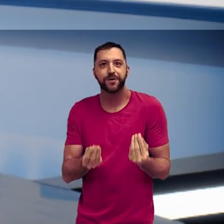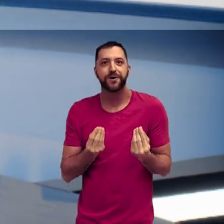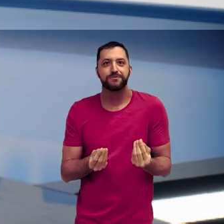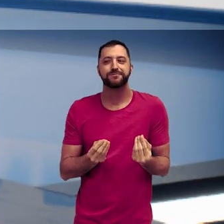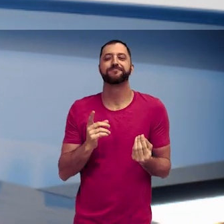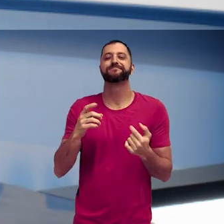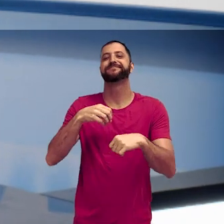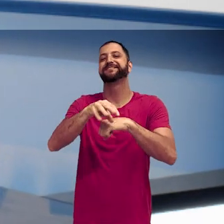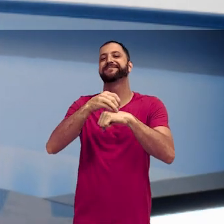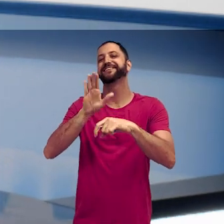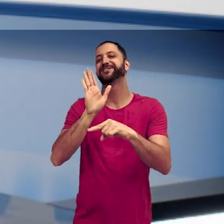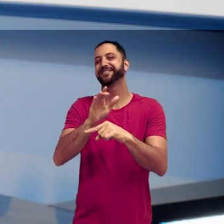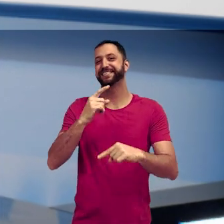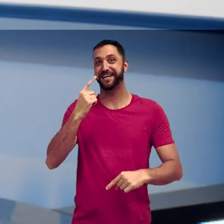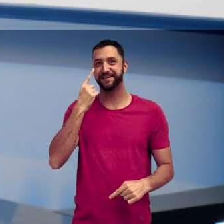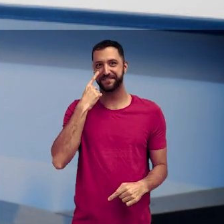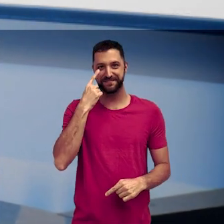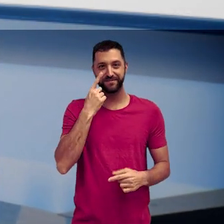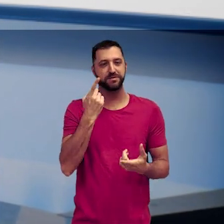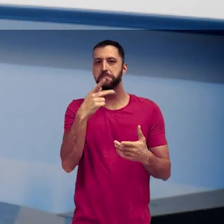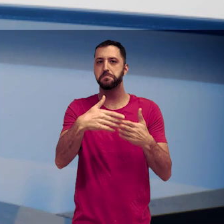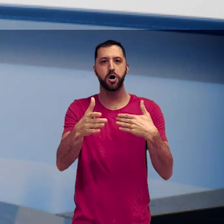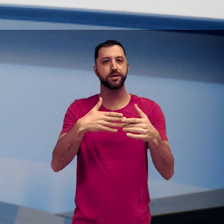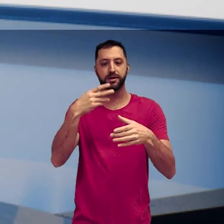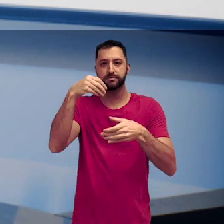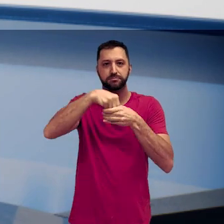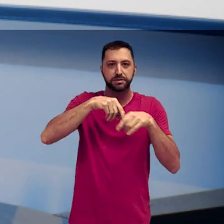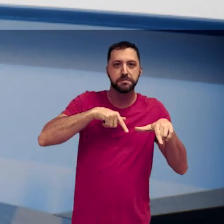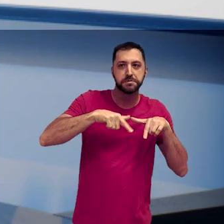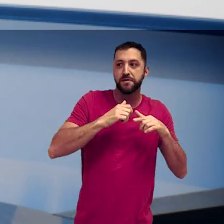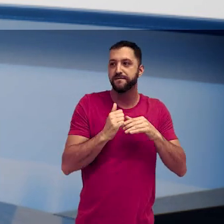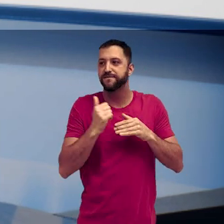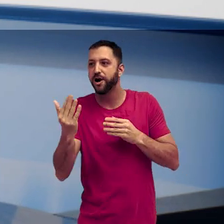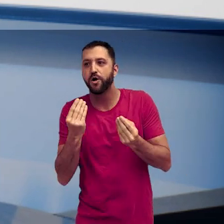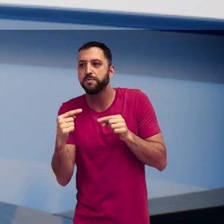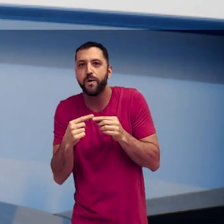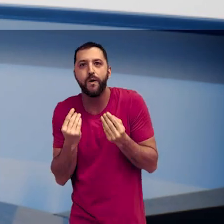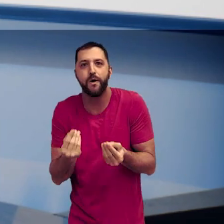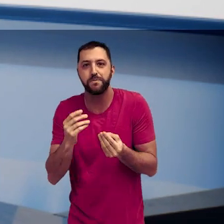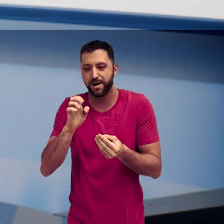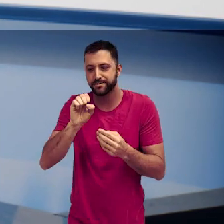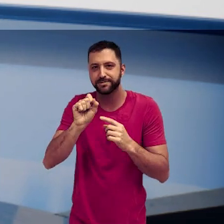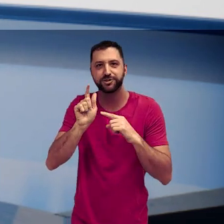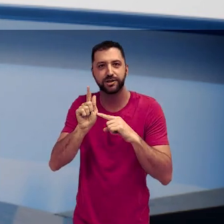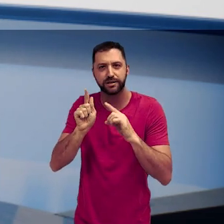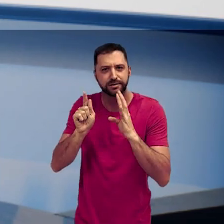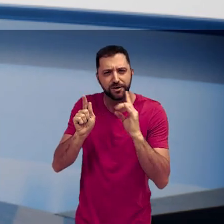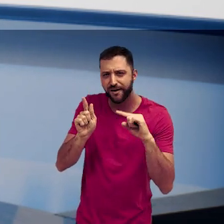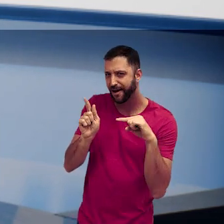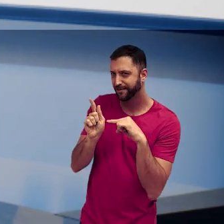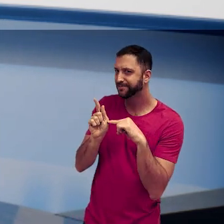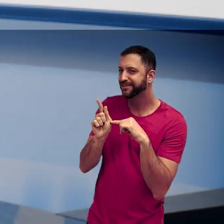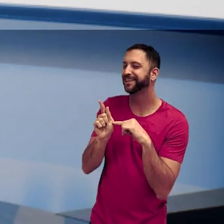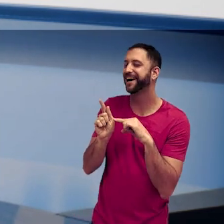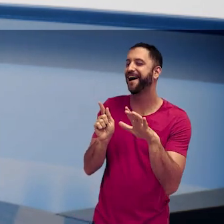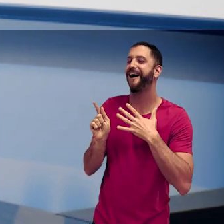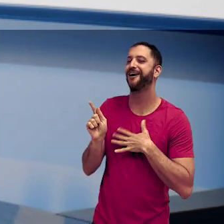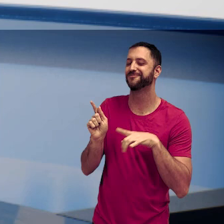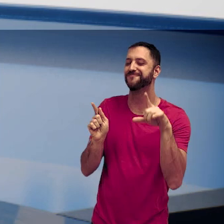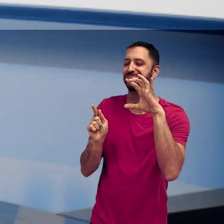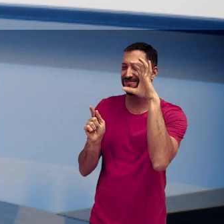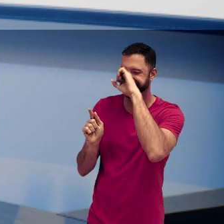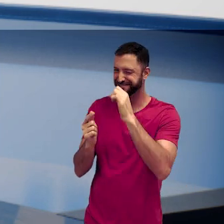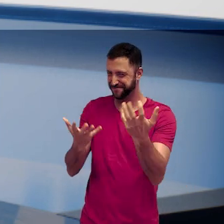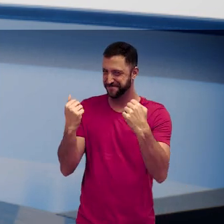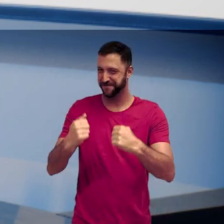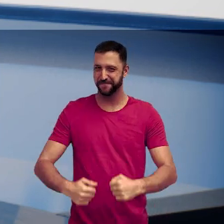pode aplicar o ESG na sua vida, seja dentro ou fora do trabalho. Então, bora conferir. Se você nunca ouviu falar dessa